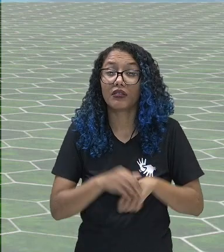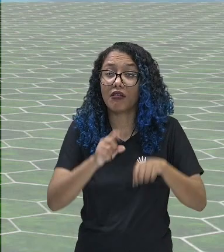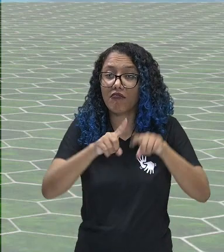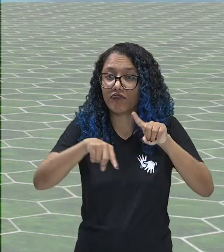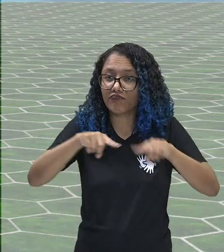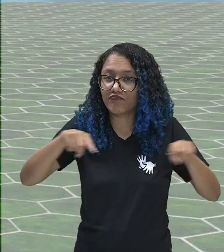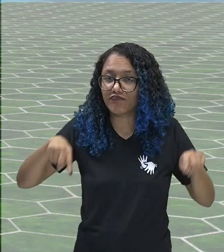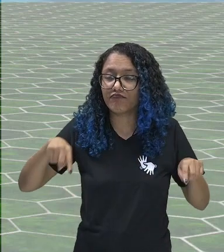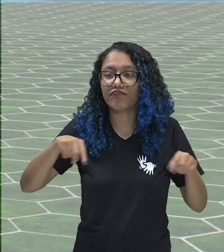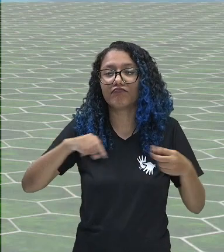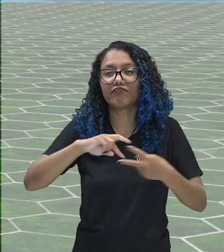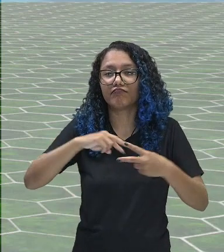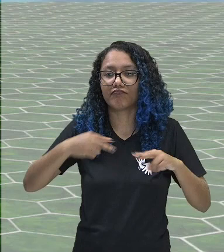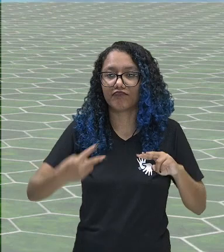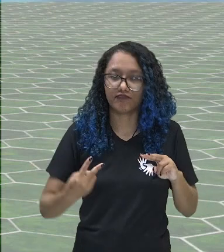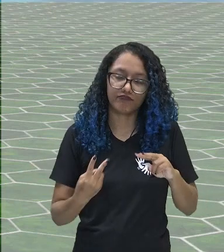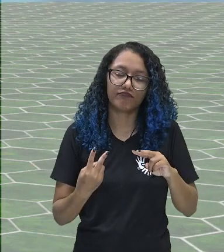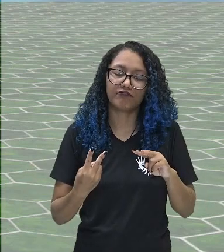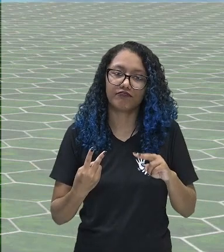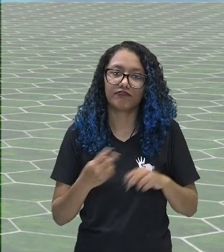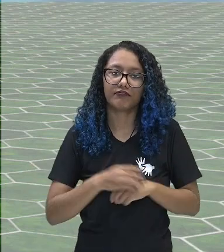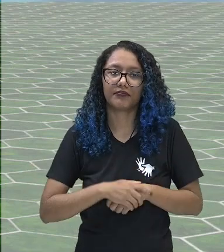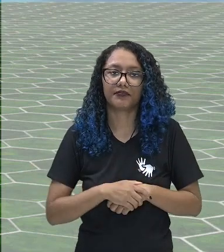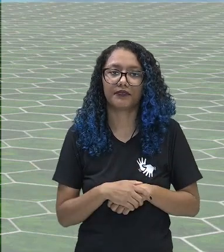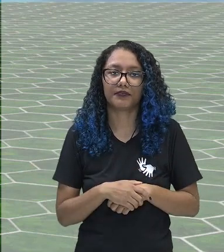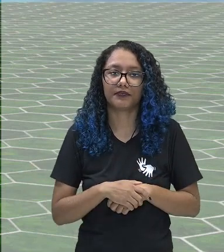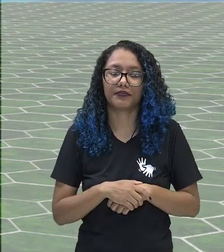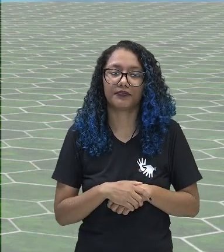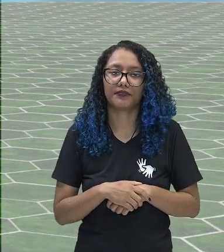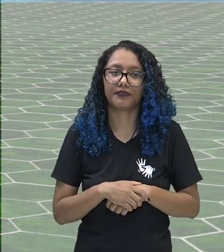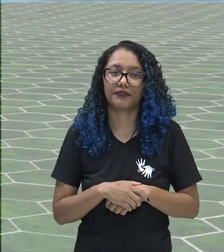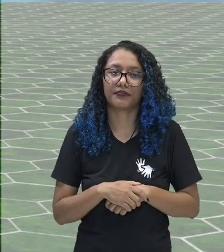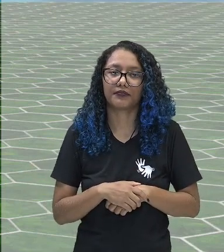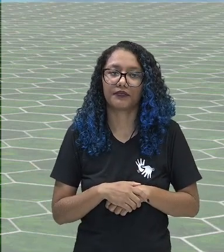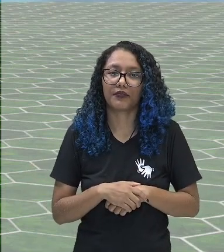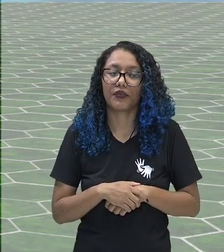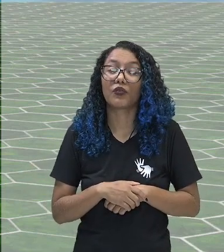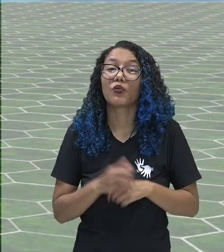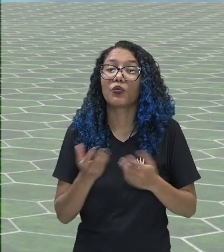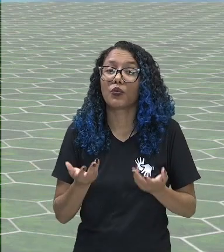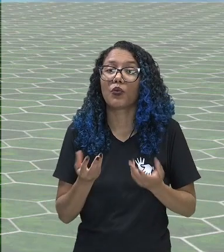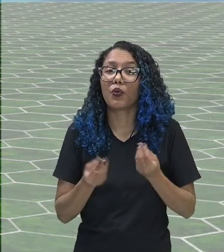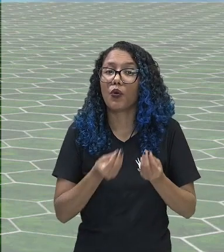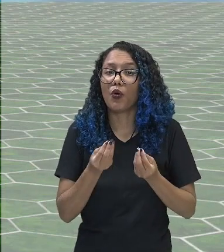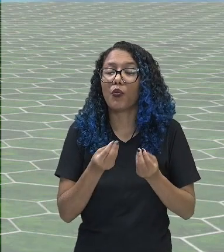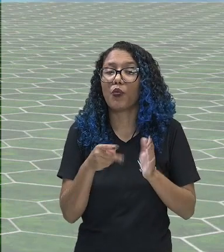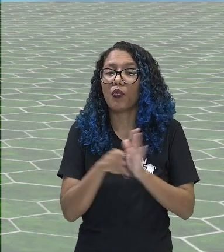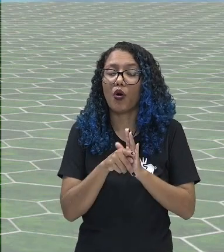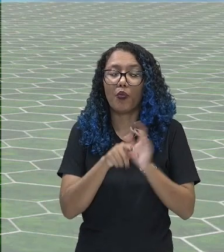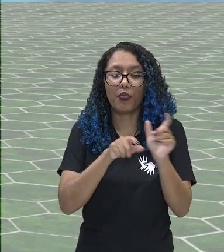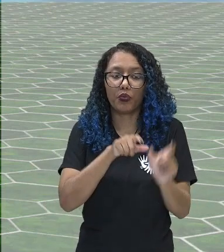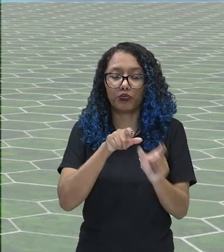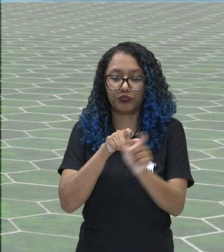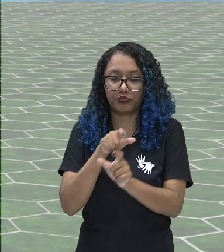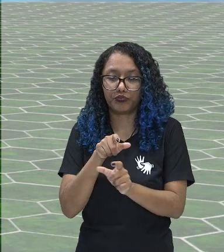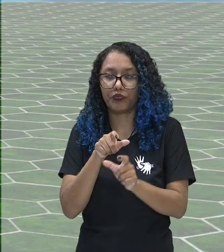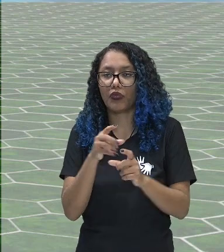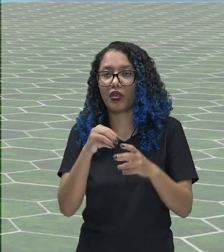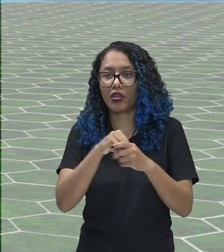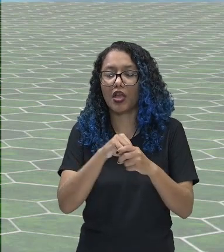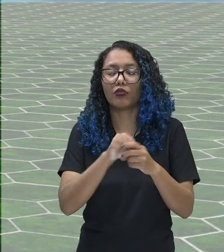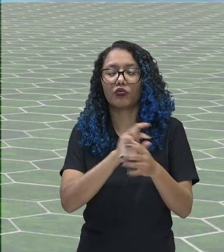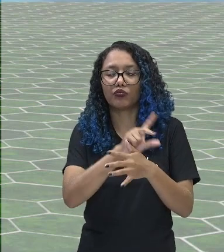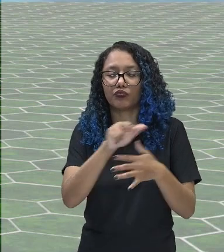genética entre aqueles indivíduos que participam, né, de uma mesma espécie, né, que são características que